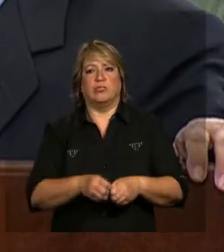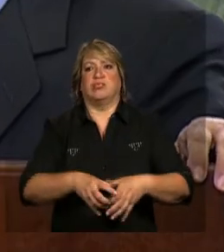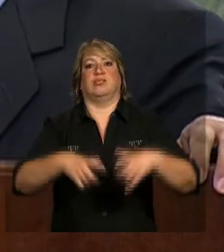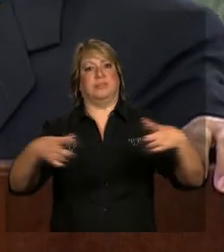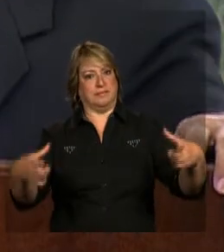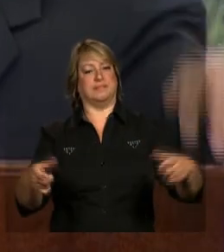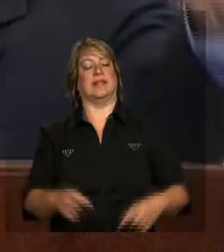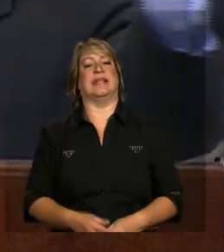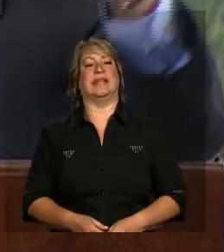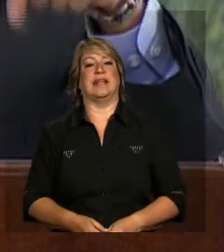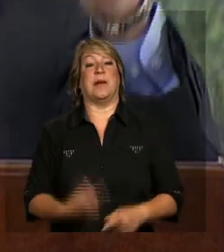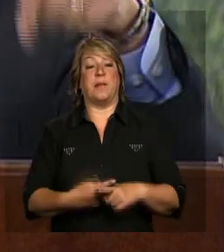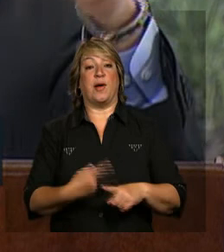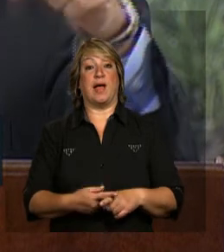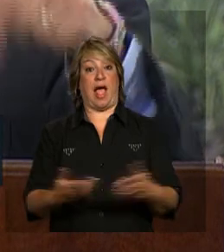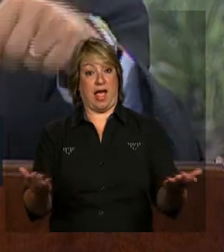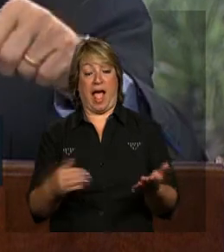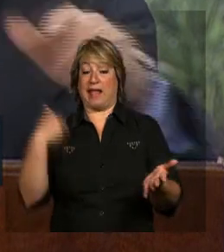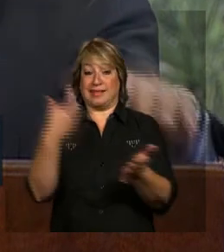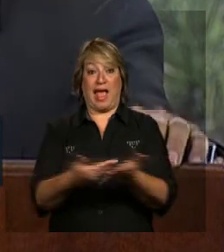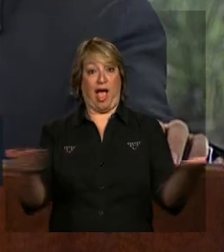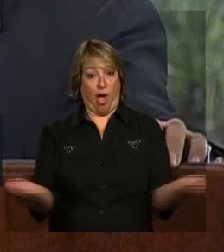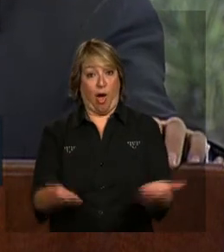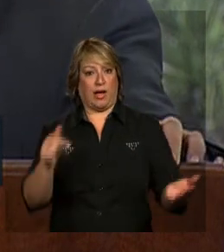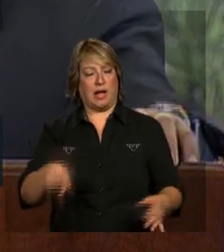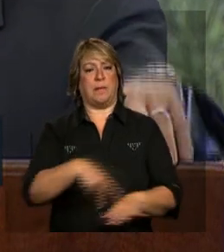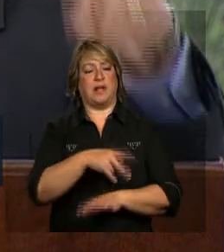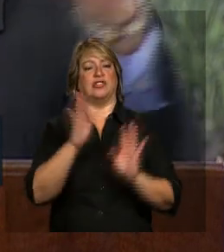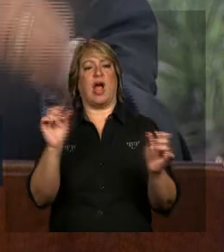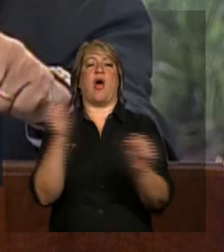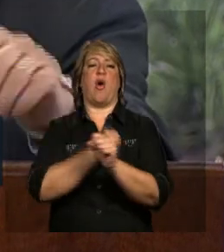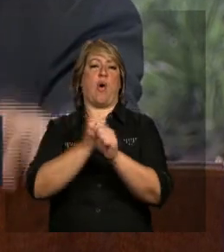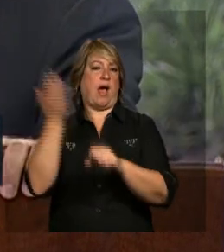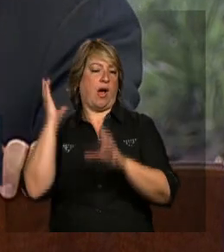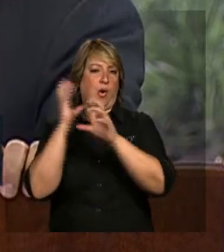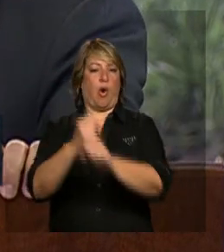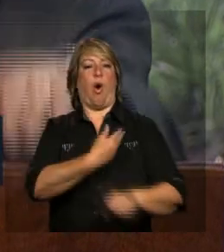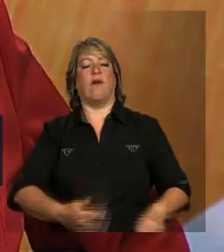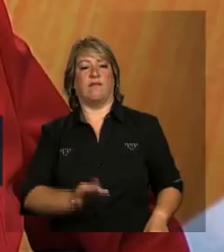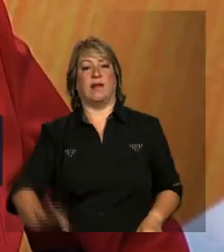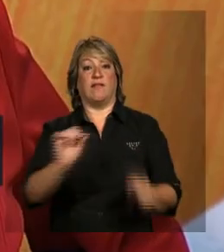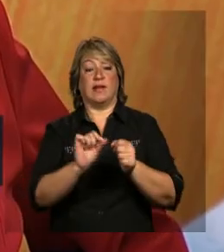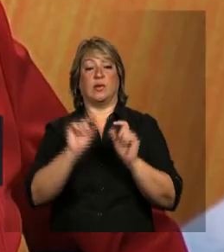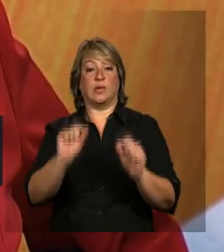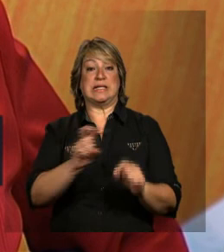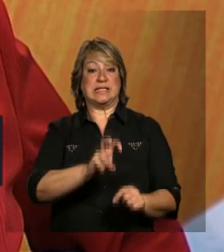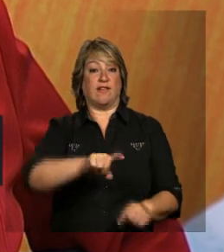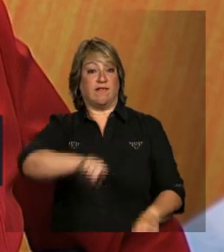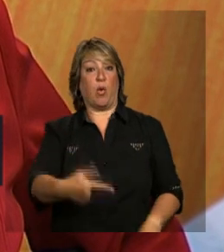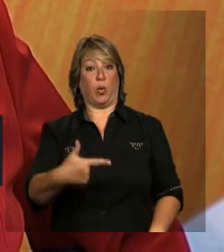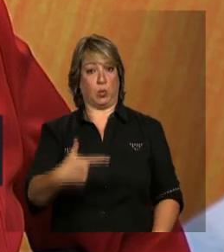preciso que se diga aqui que até este momento no país foram feitas pelo Governo Federal cerca de